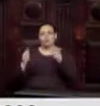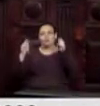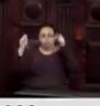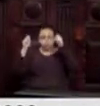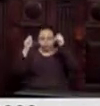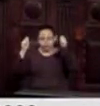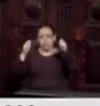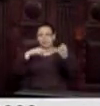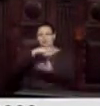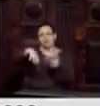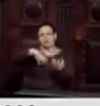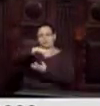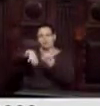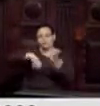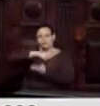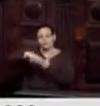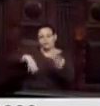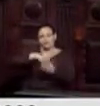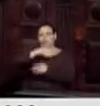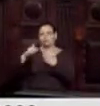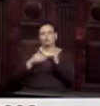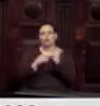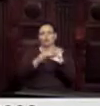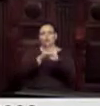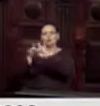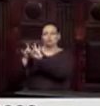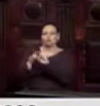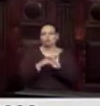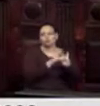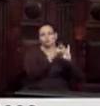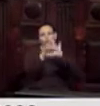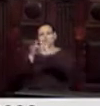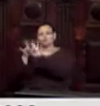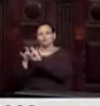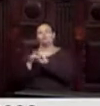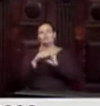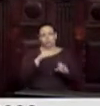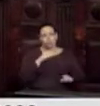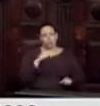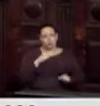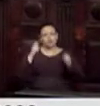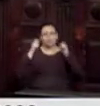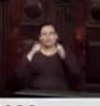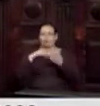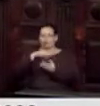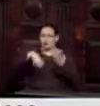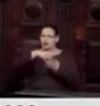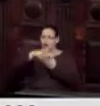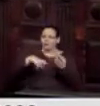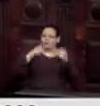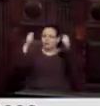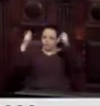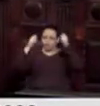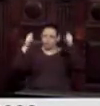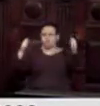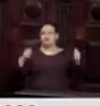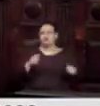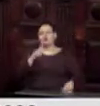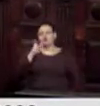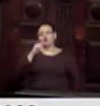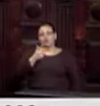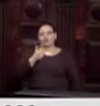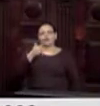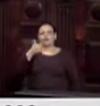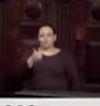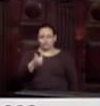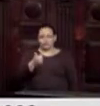para uma greve geral, todas unidas. E houve a greve geral, dia 28. Uma